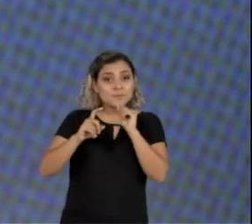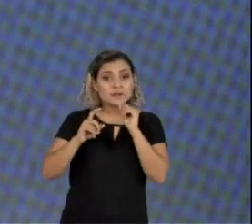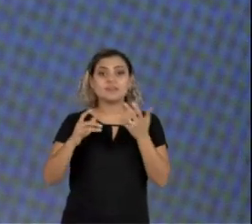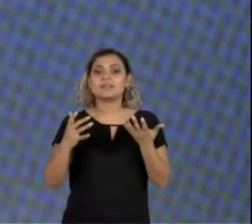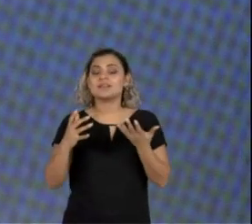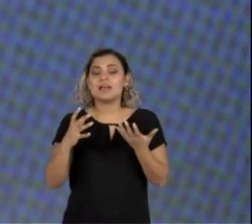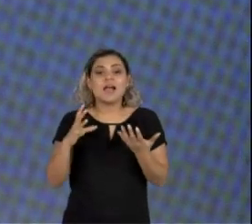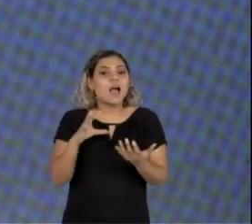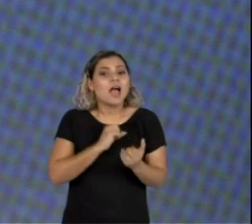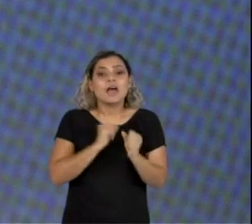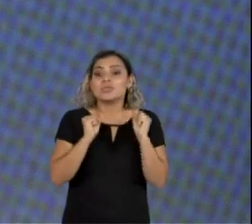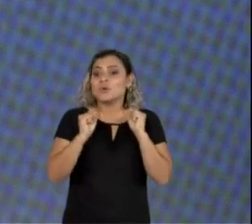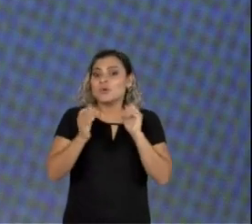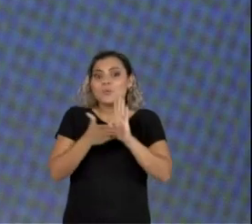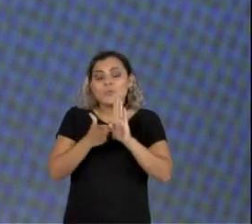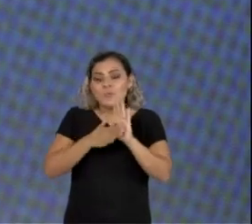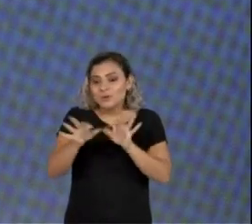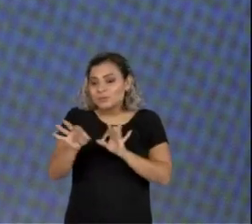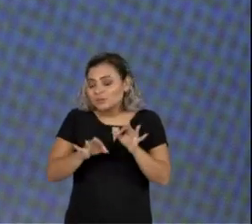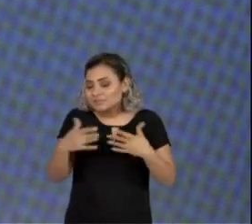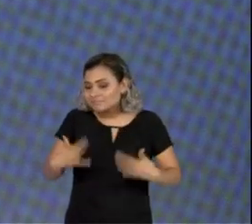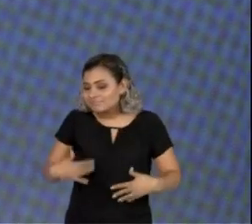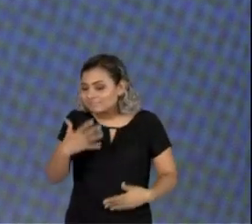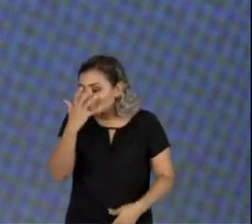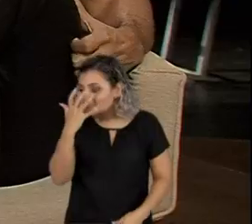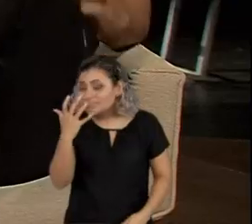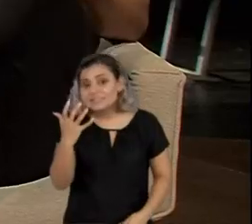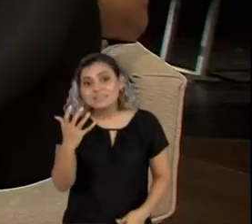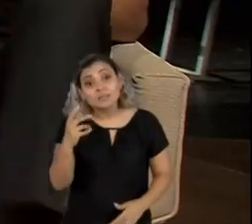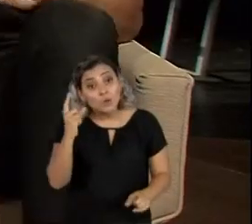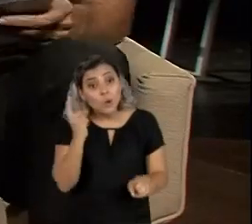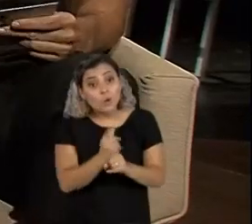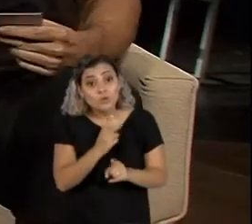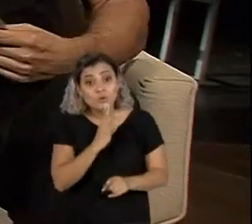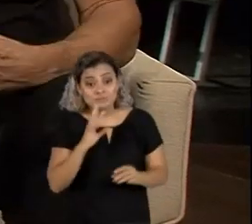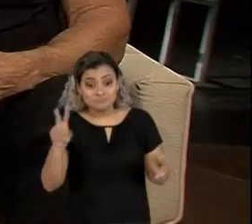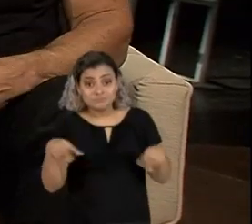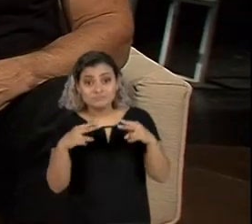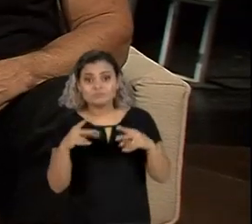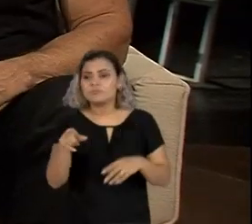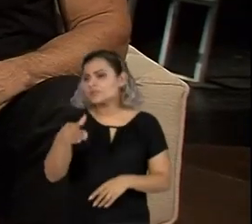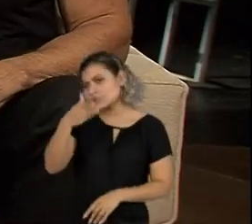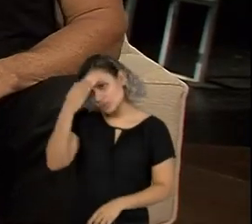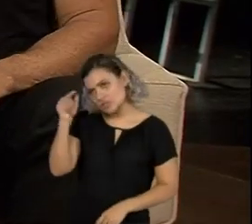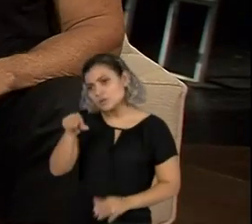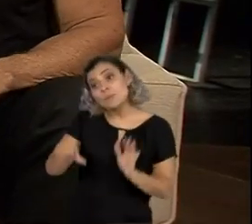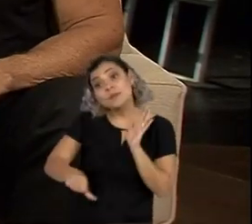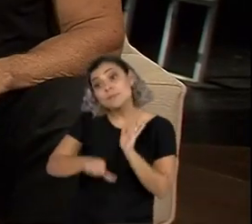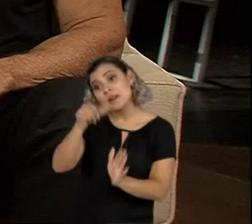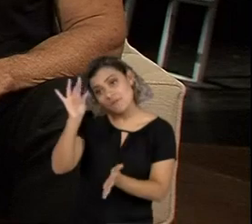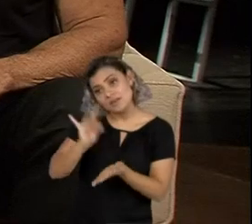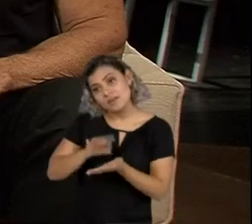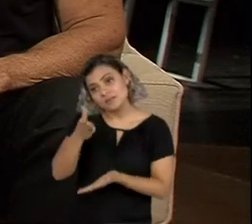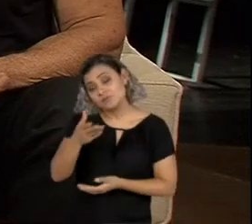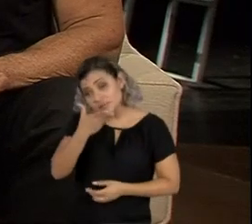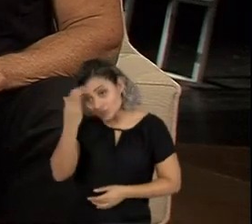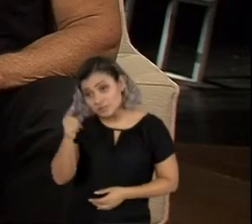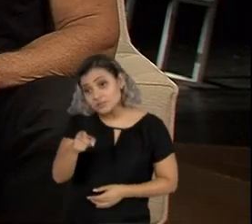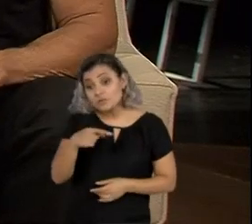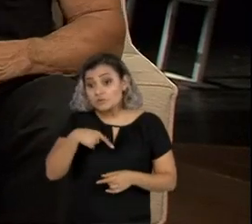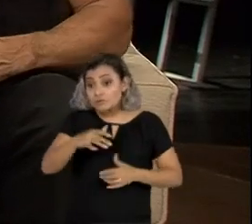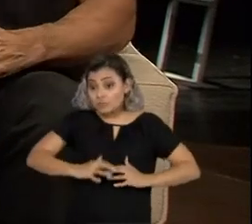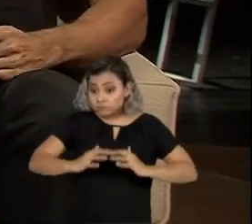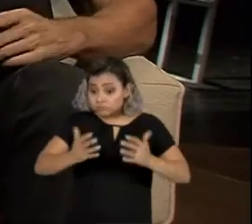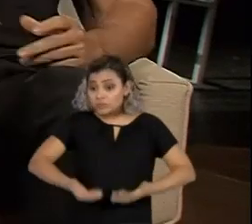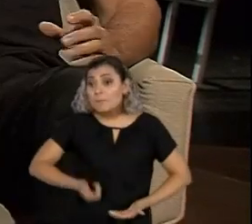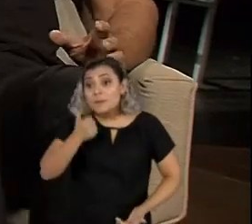apaixonaram pela proposta e se apaixonaram também. Você esqueceu de falar da primeira vez mesmo, aquela que você estava na